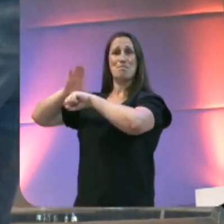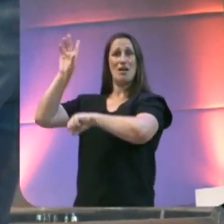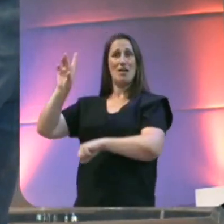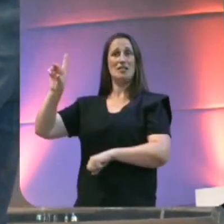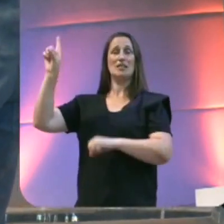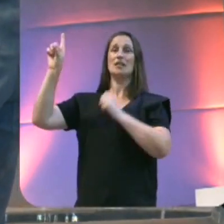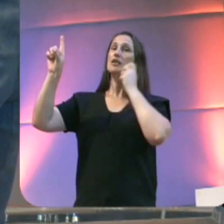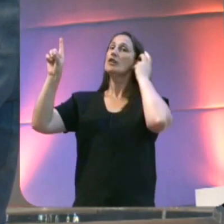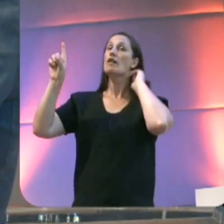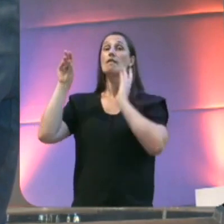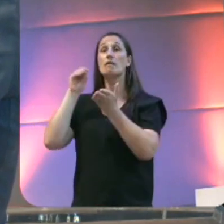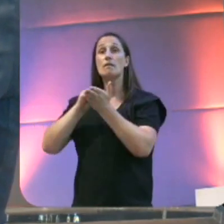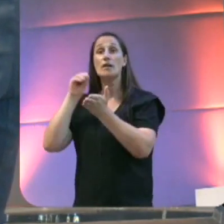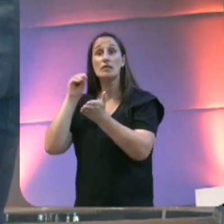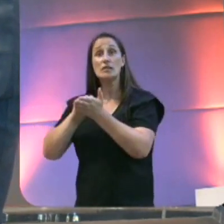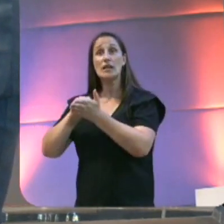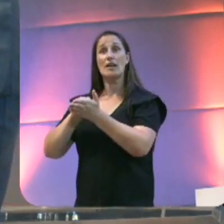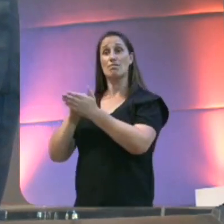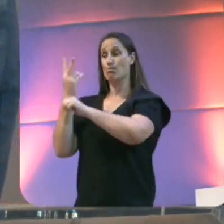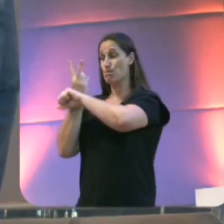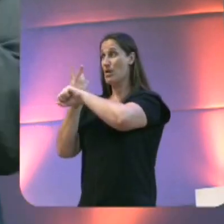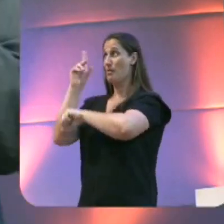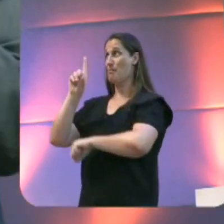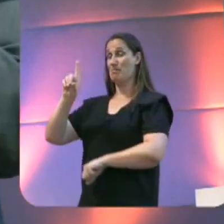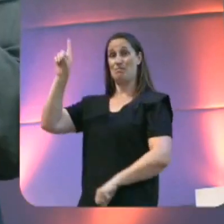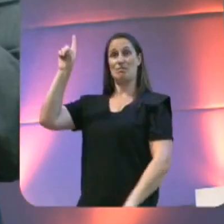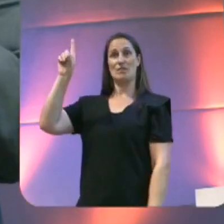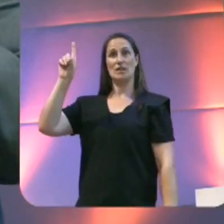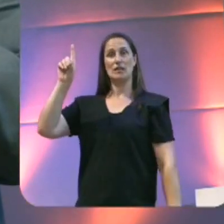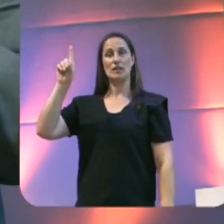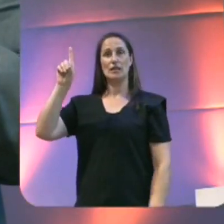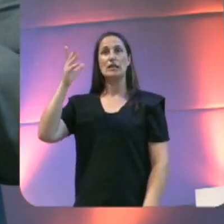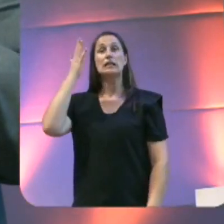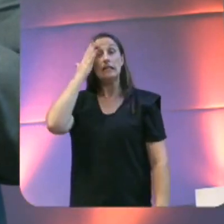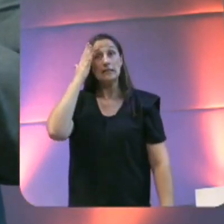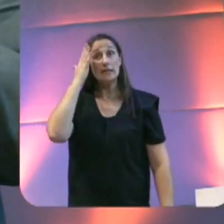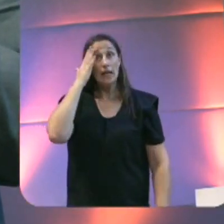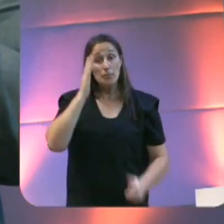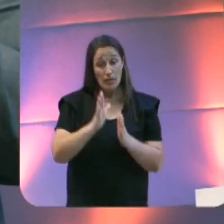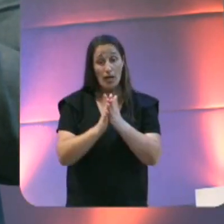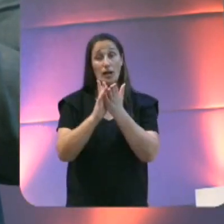mais, buscando mais. E sabe, a Bíblia diz: quem busca,